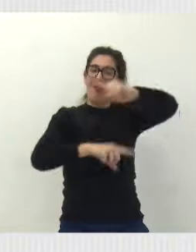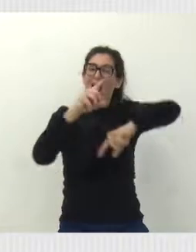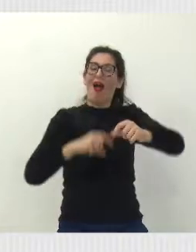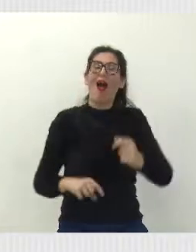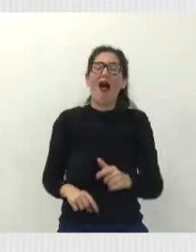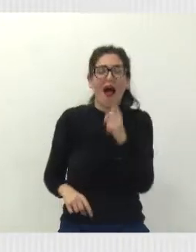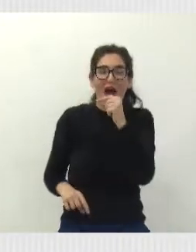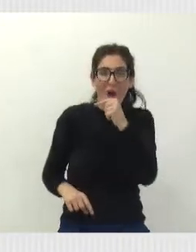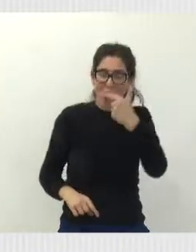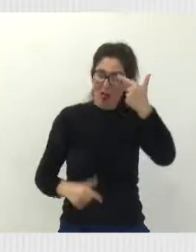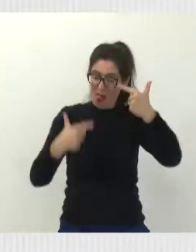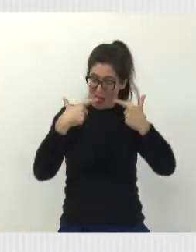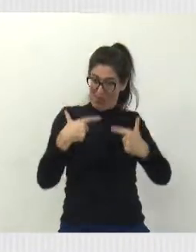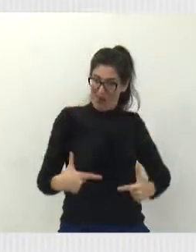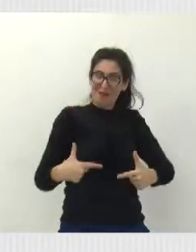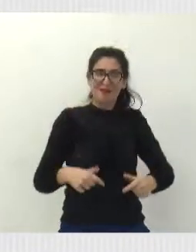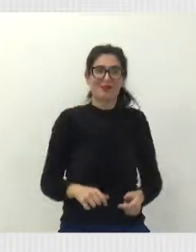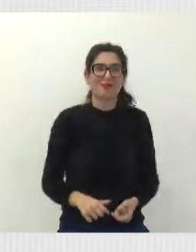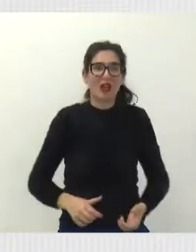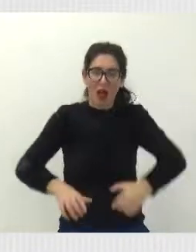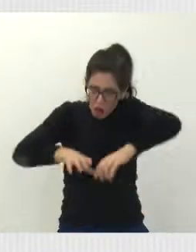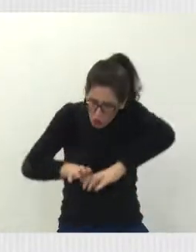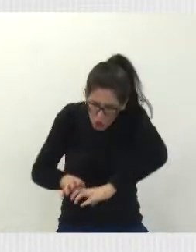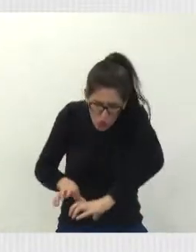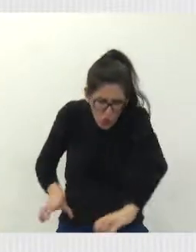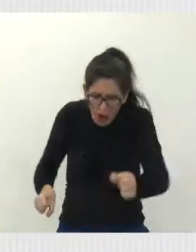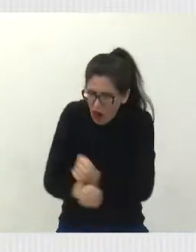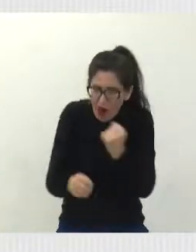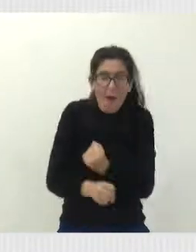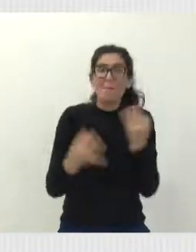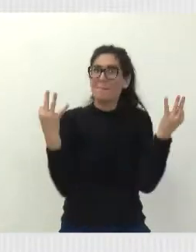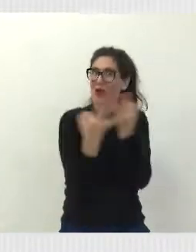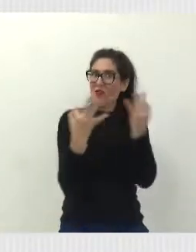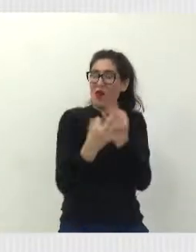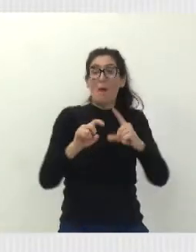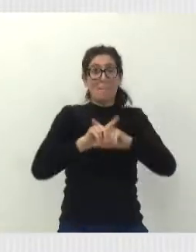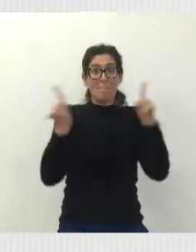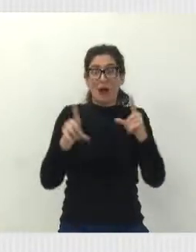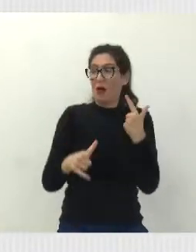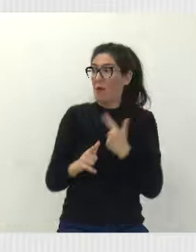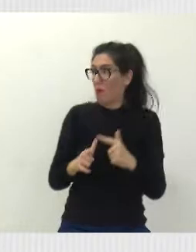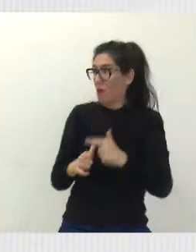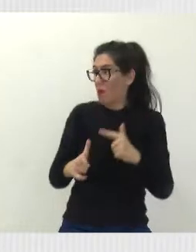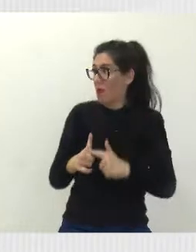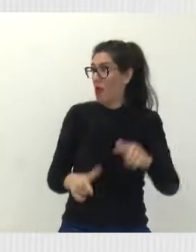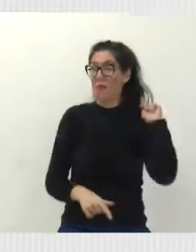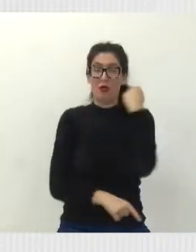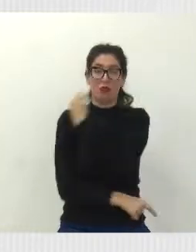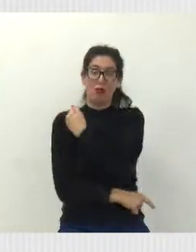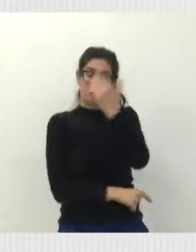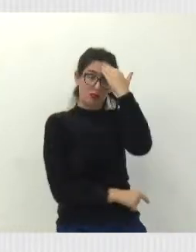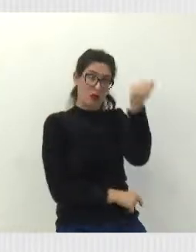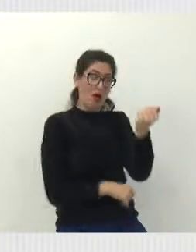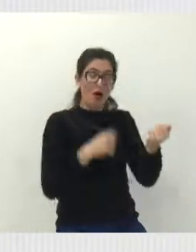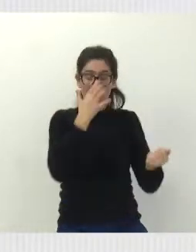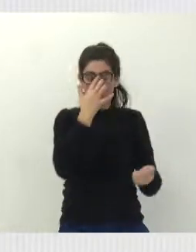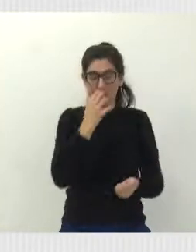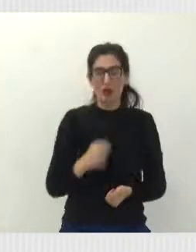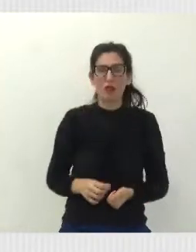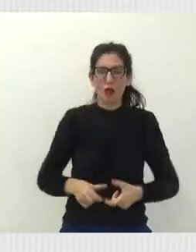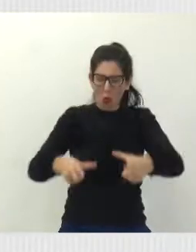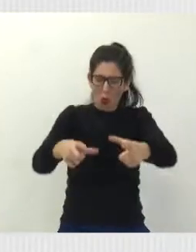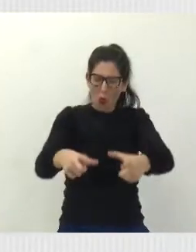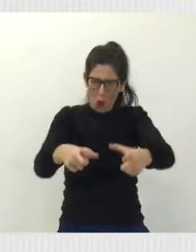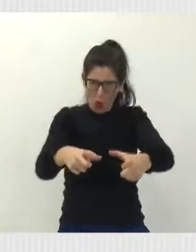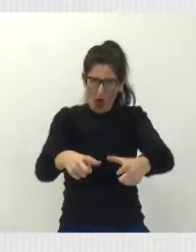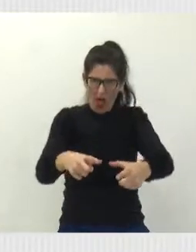uma estação elevatória. Até aí, perfeito. O problema é que a gente sabe que ali é um bairro antigo e na